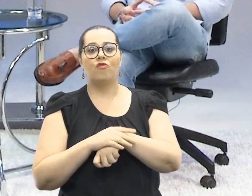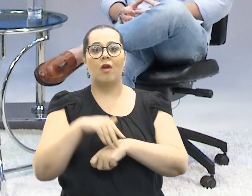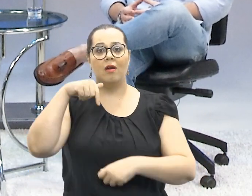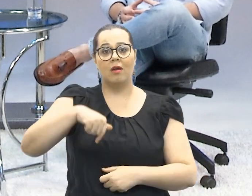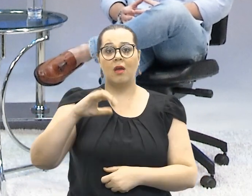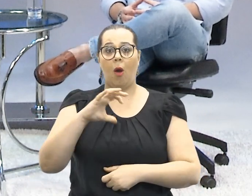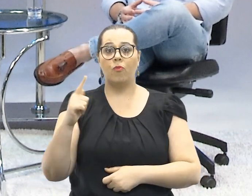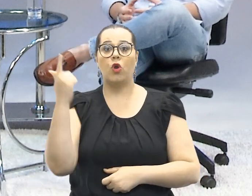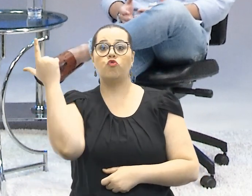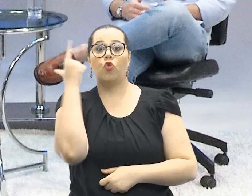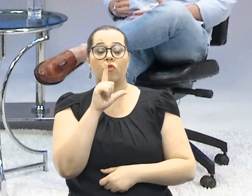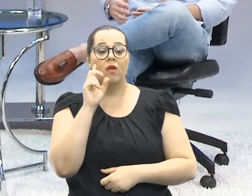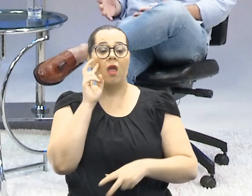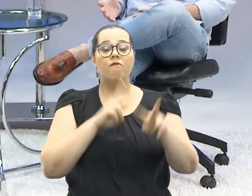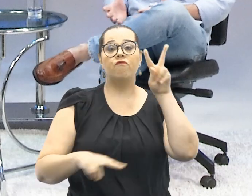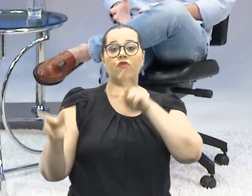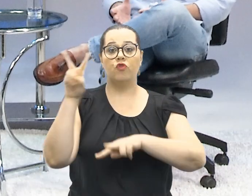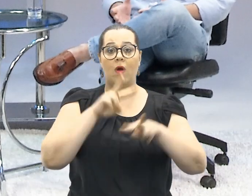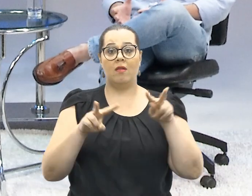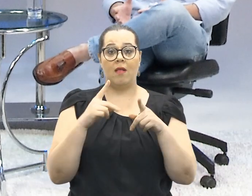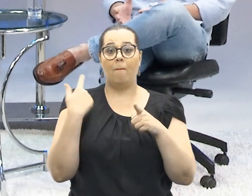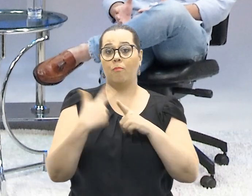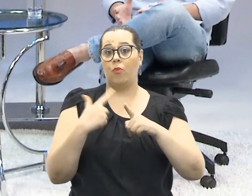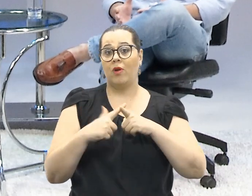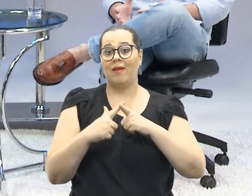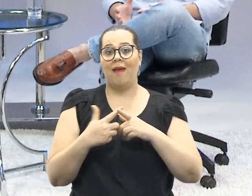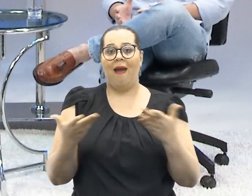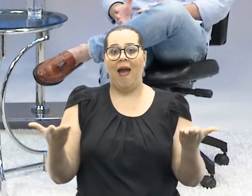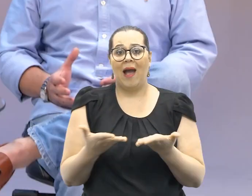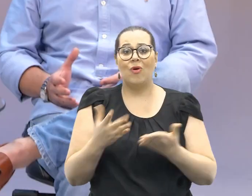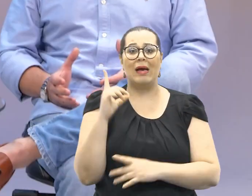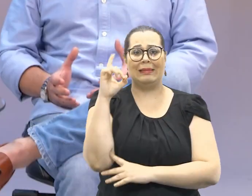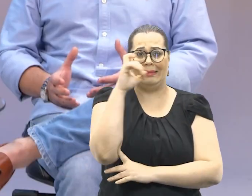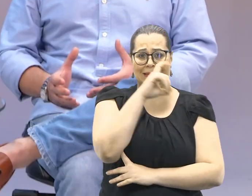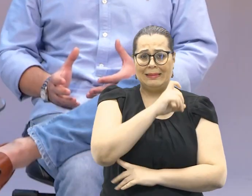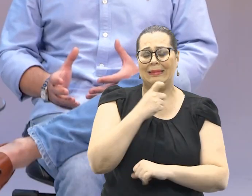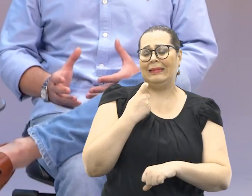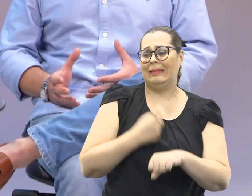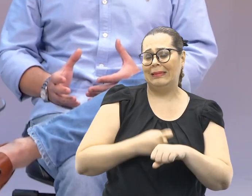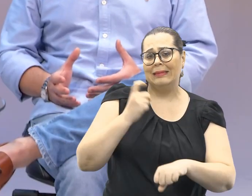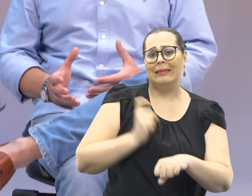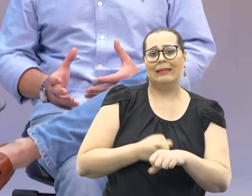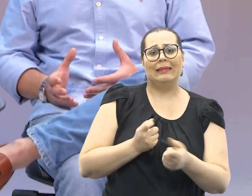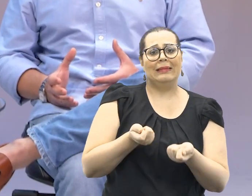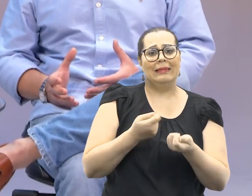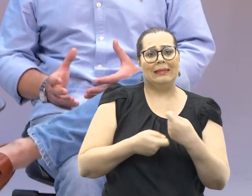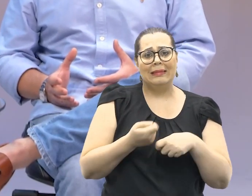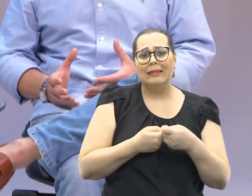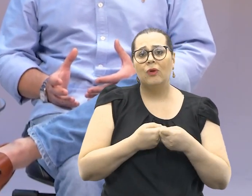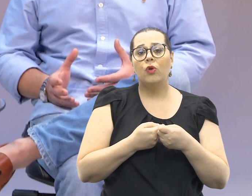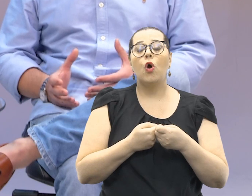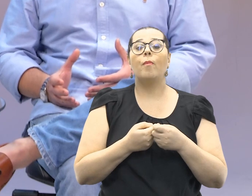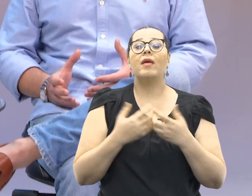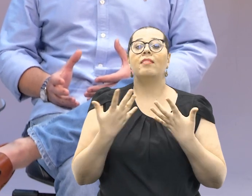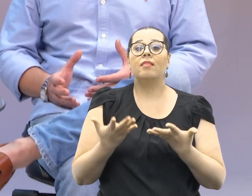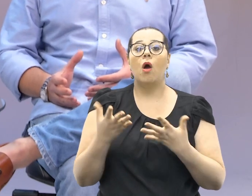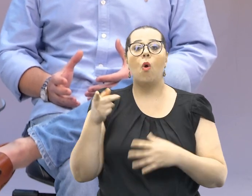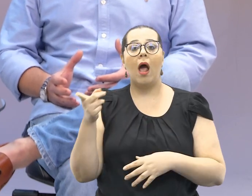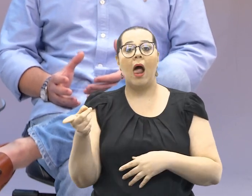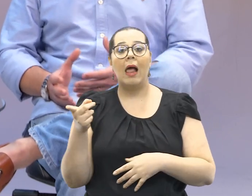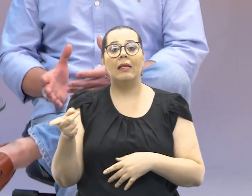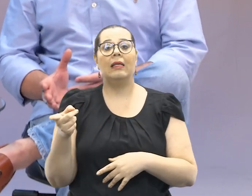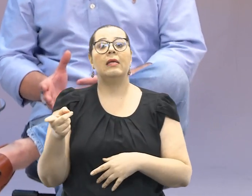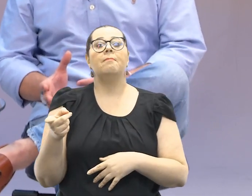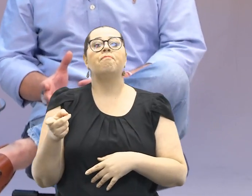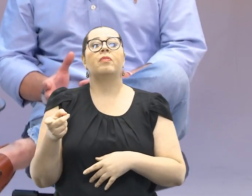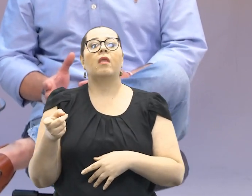aí, de fato, essas... E com essa crise econômica, é também uma fonte de renda nova para o município. O município, aquilo